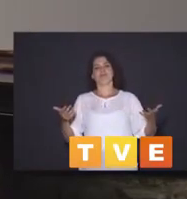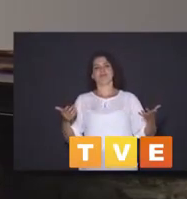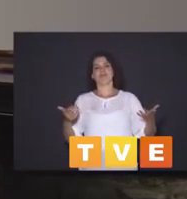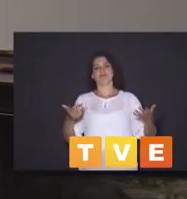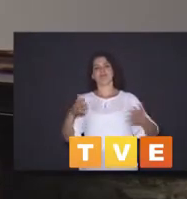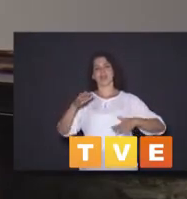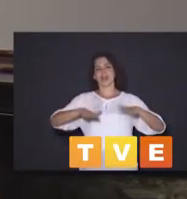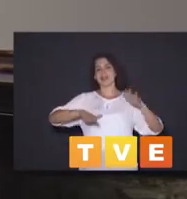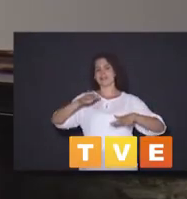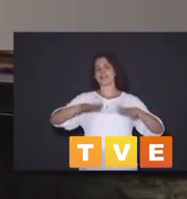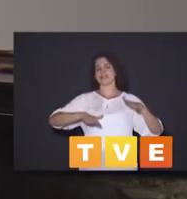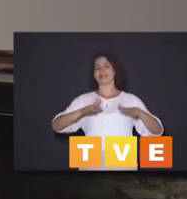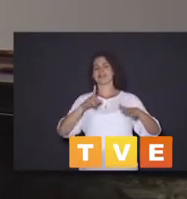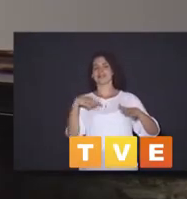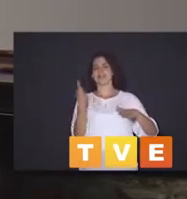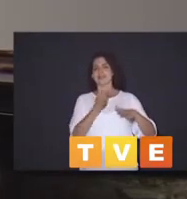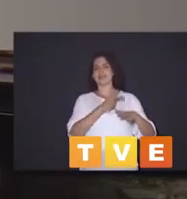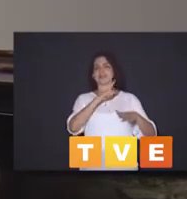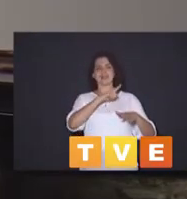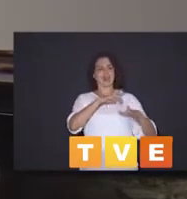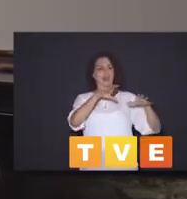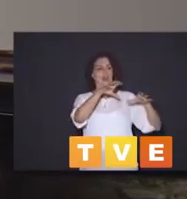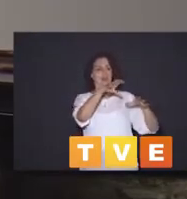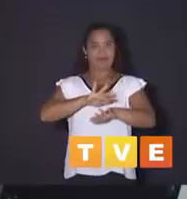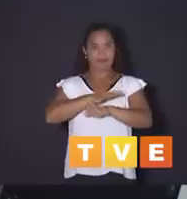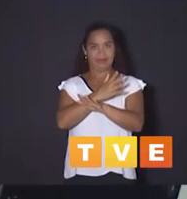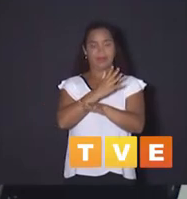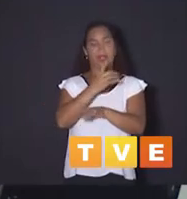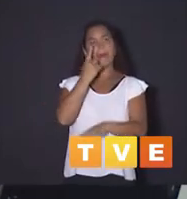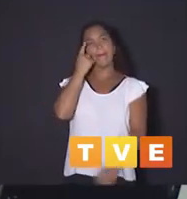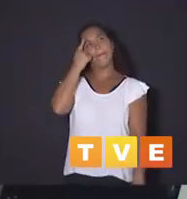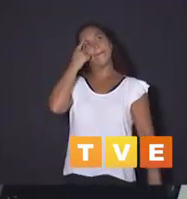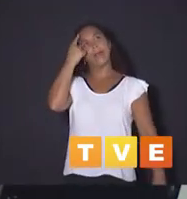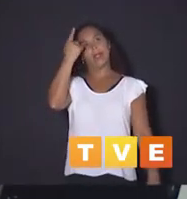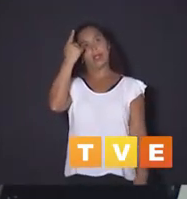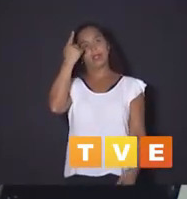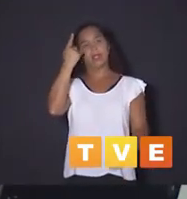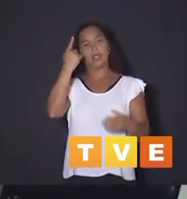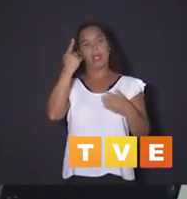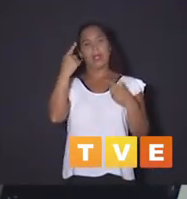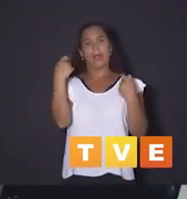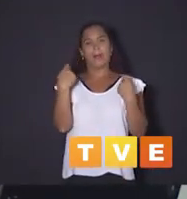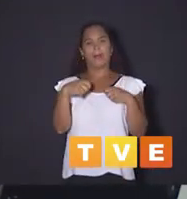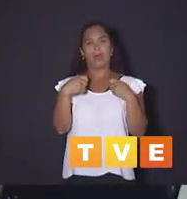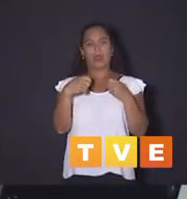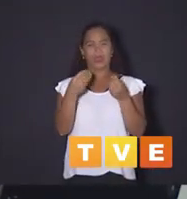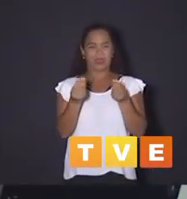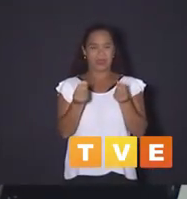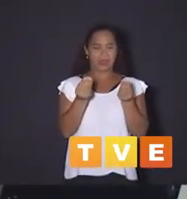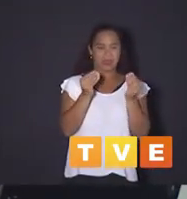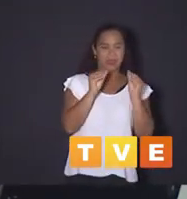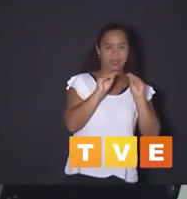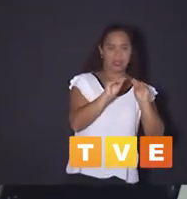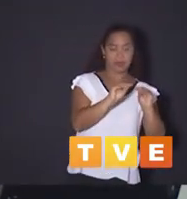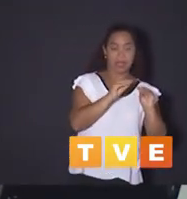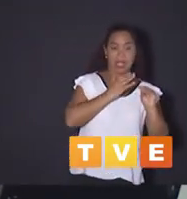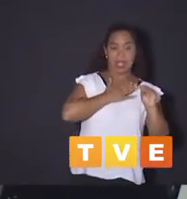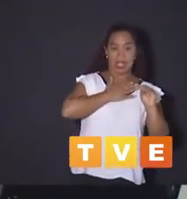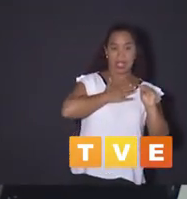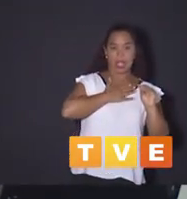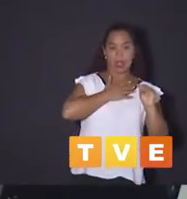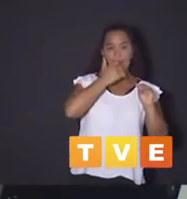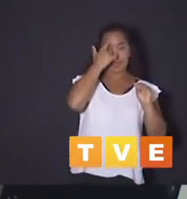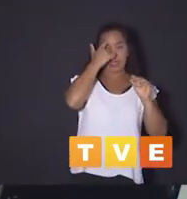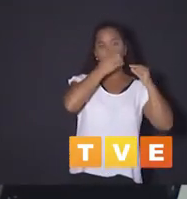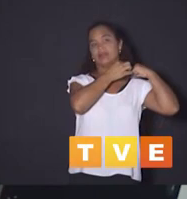encontramos no campo das lutas emancipatórios fazendo isso será que eu devo colocar os elementos que pra mim são sagrados como